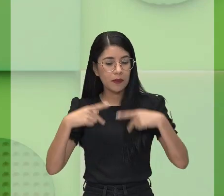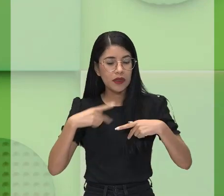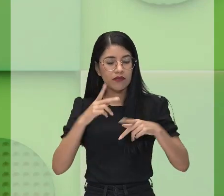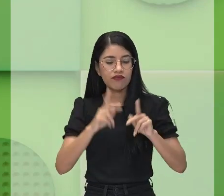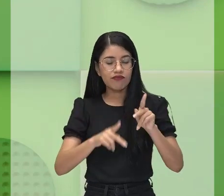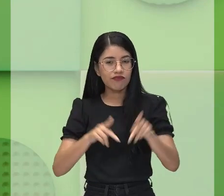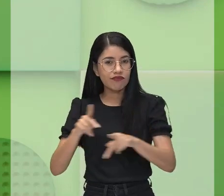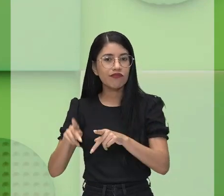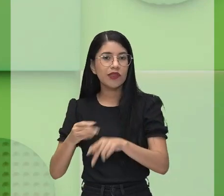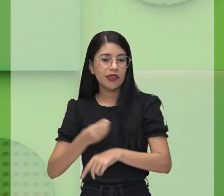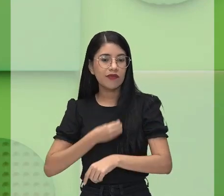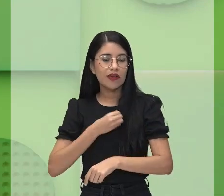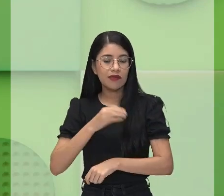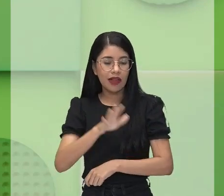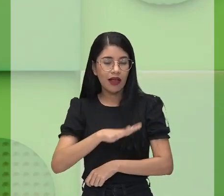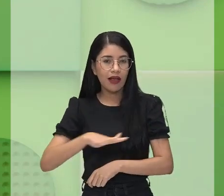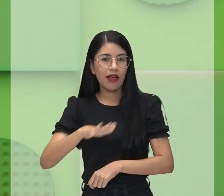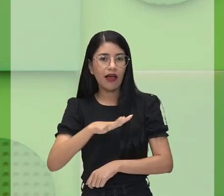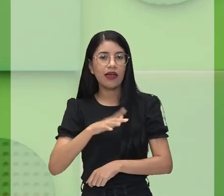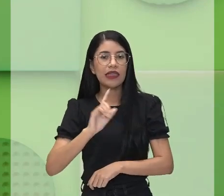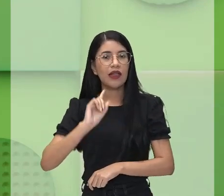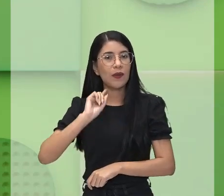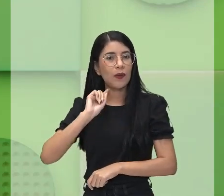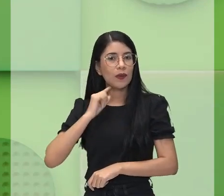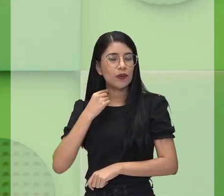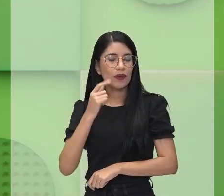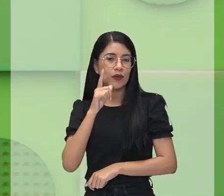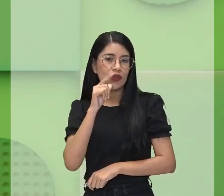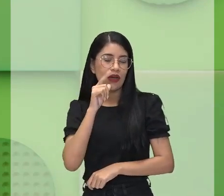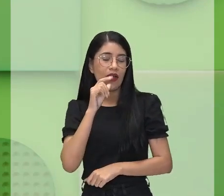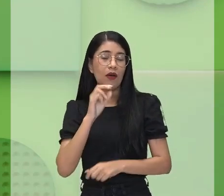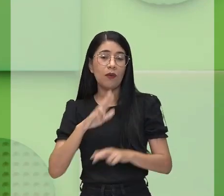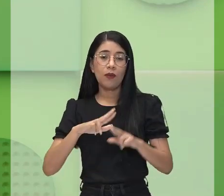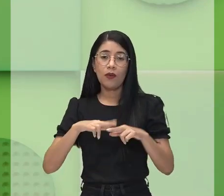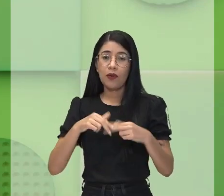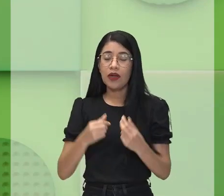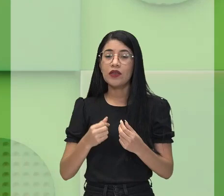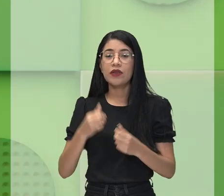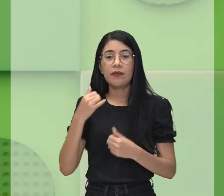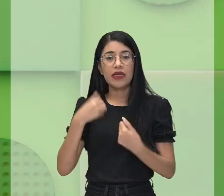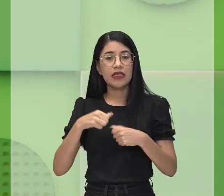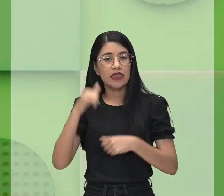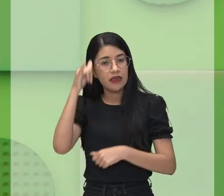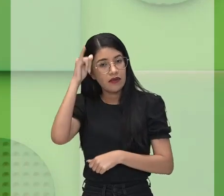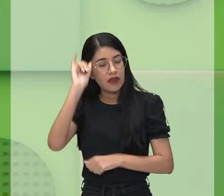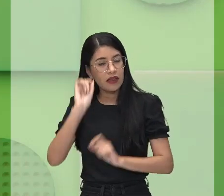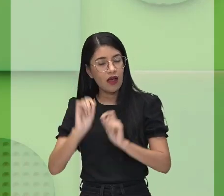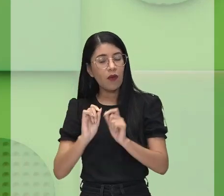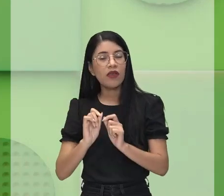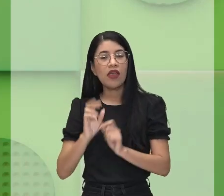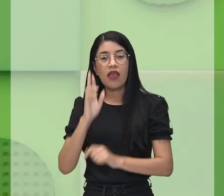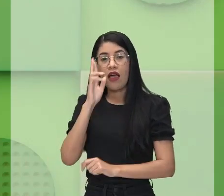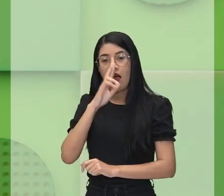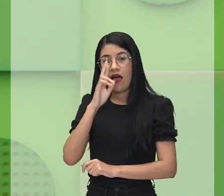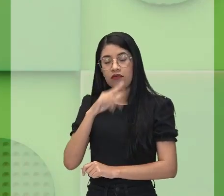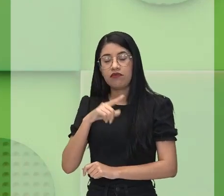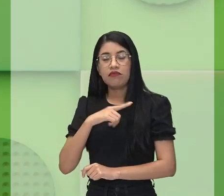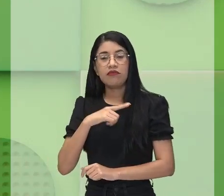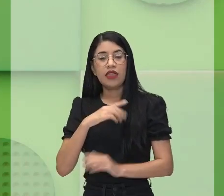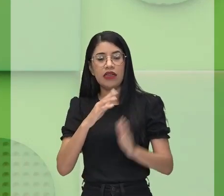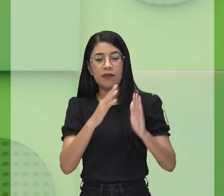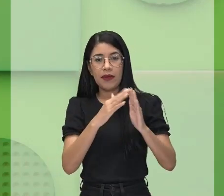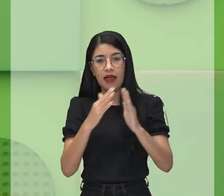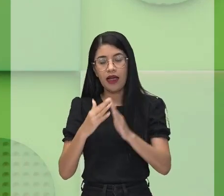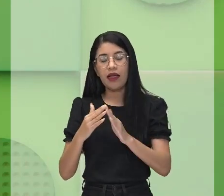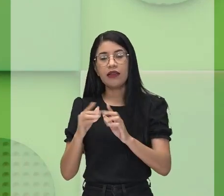naquele ambiente contaminado. Então, por isso, não é bom, né, ter essa presença de ratos. É um caso sério